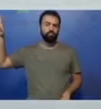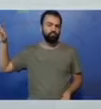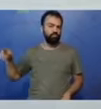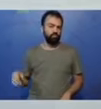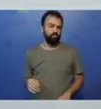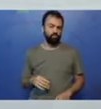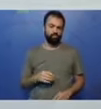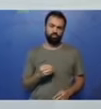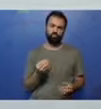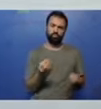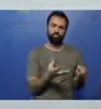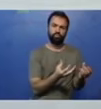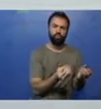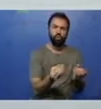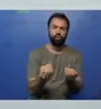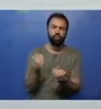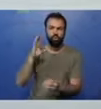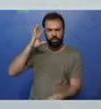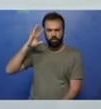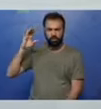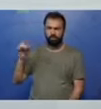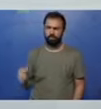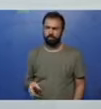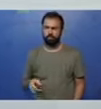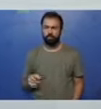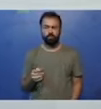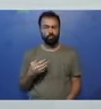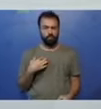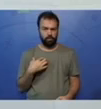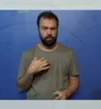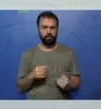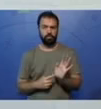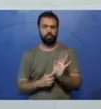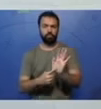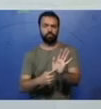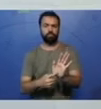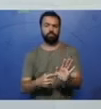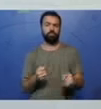infinitas possibilidades. Eu vou apresentar algumas possibilidades aqui.